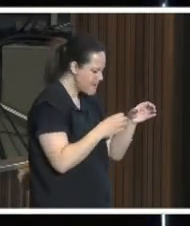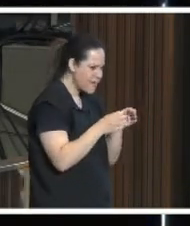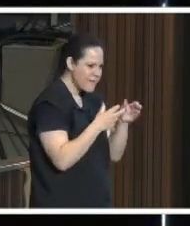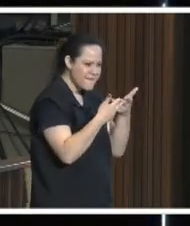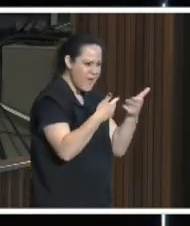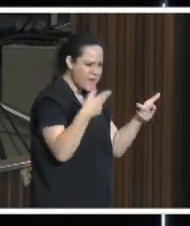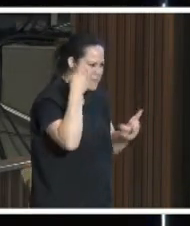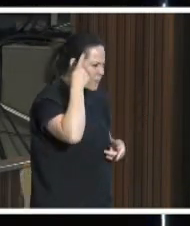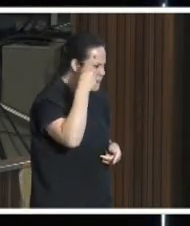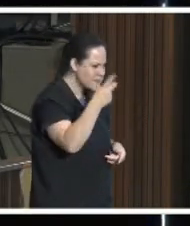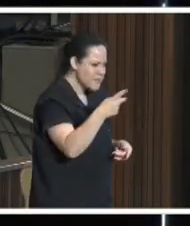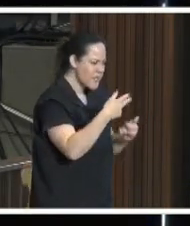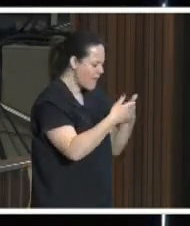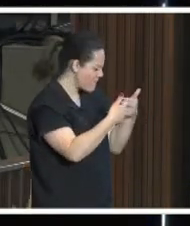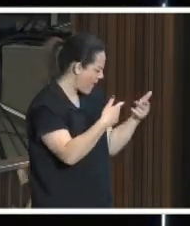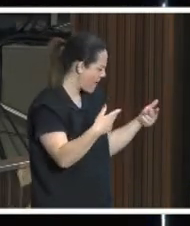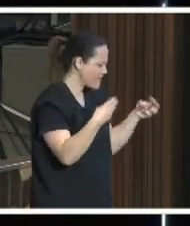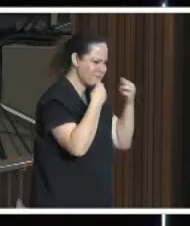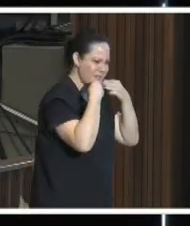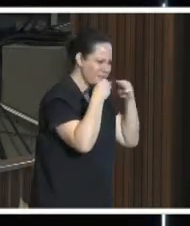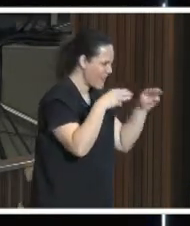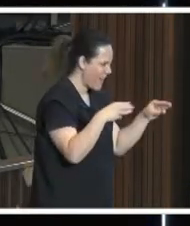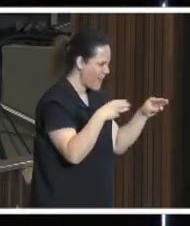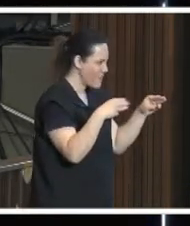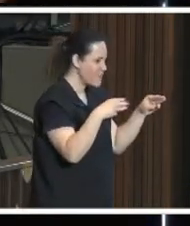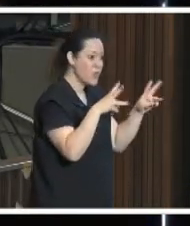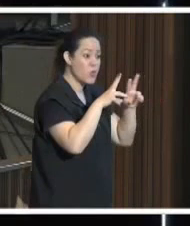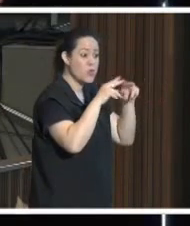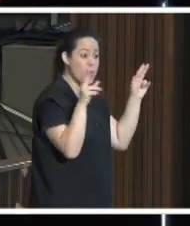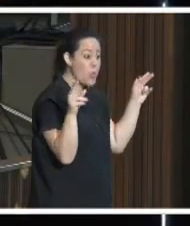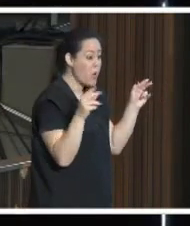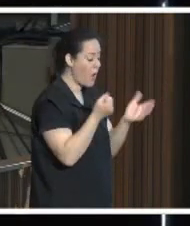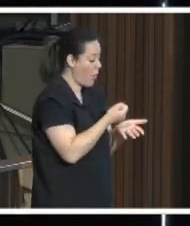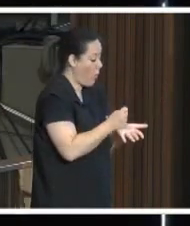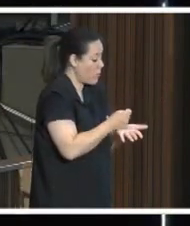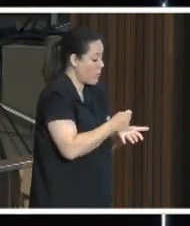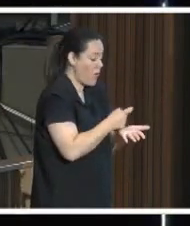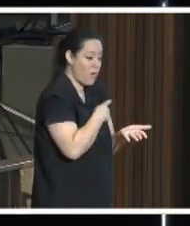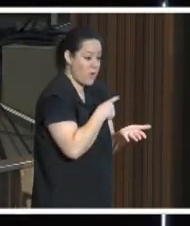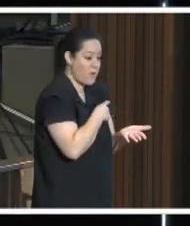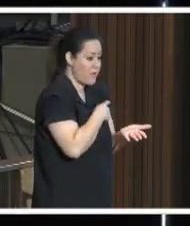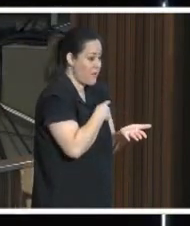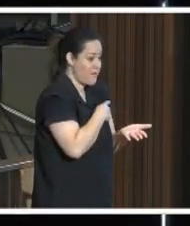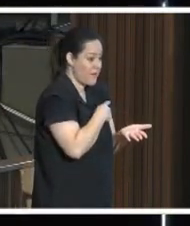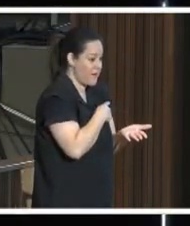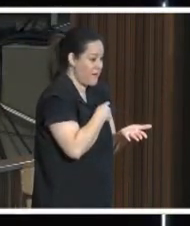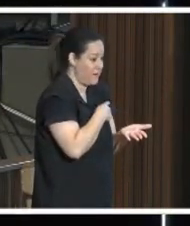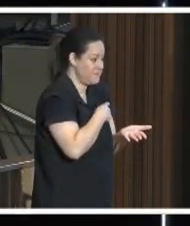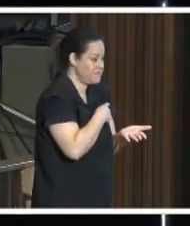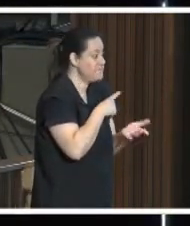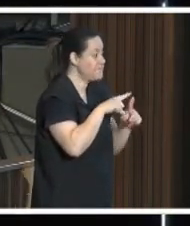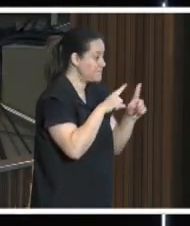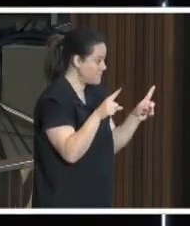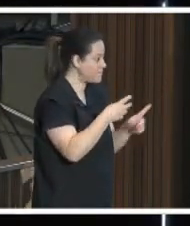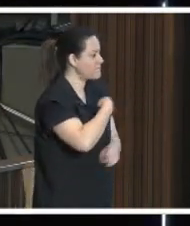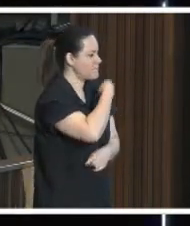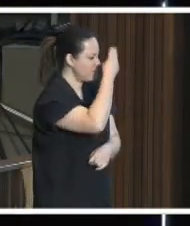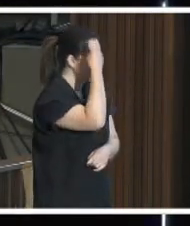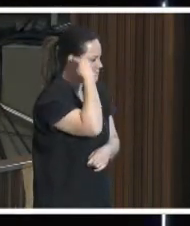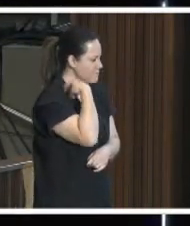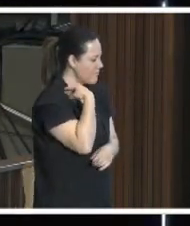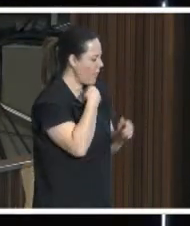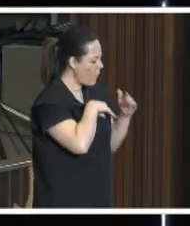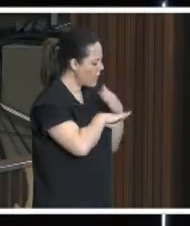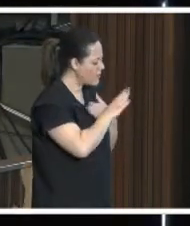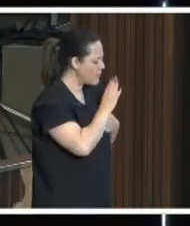de profecias, uma série de mensagens, ela nunca teve o controle, mas ela estava guardando no coração